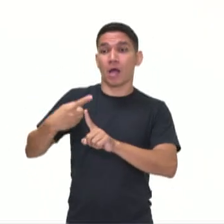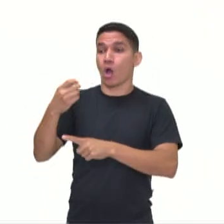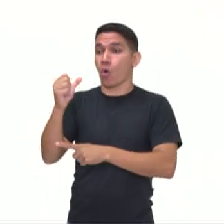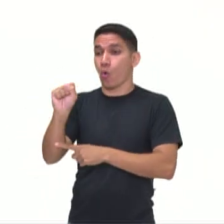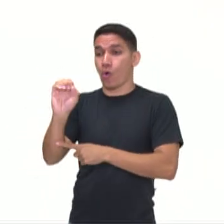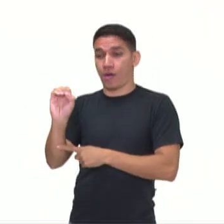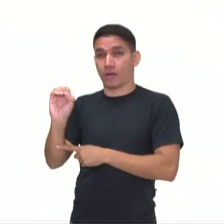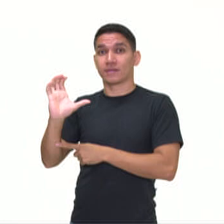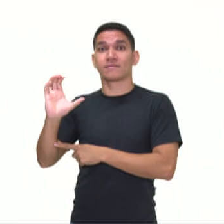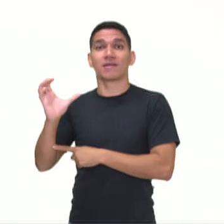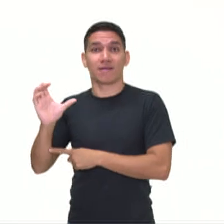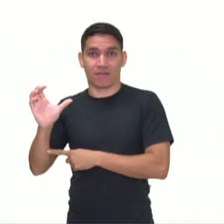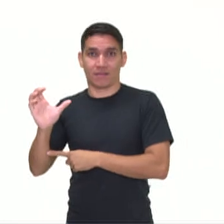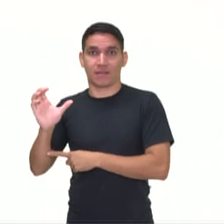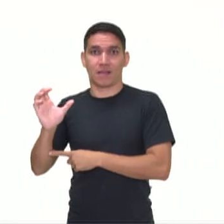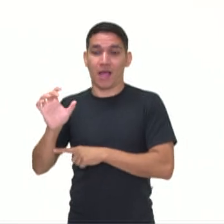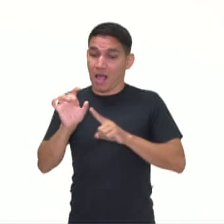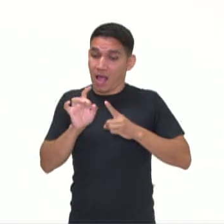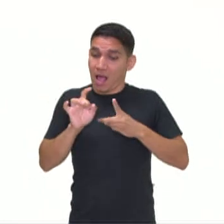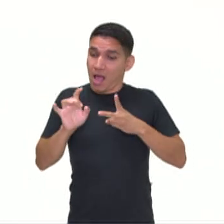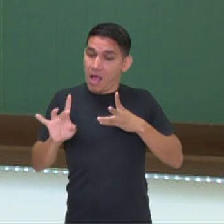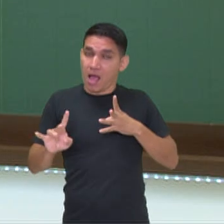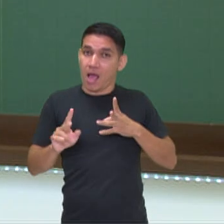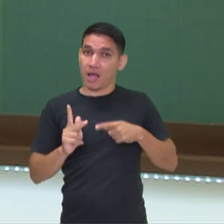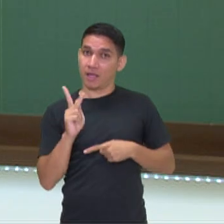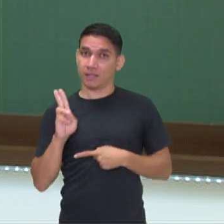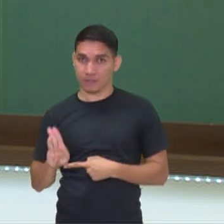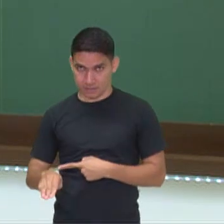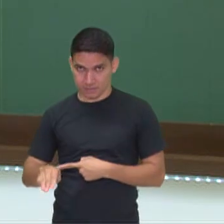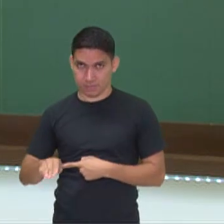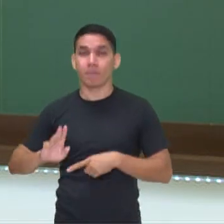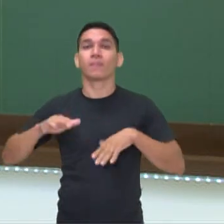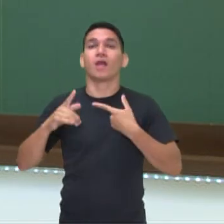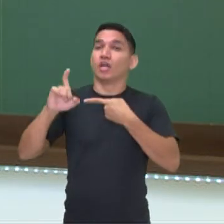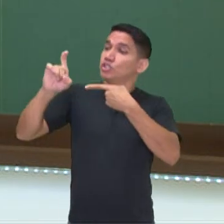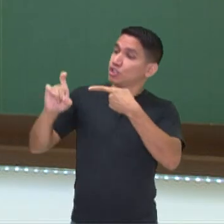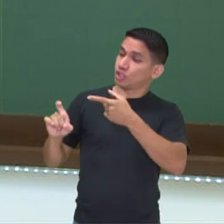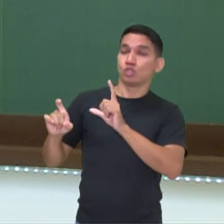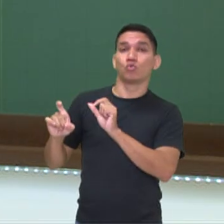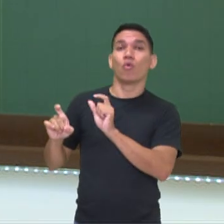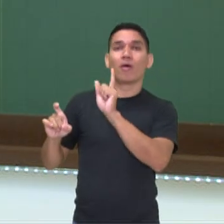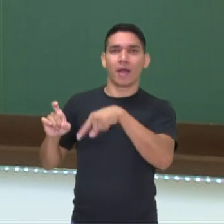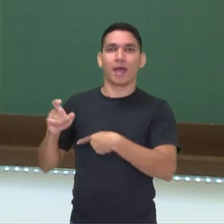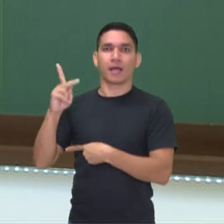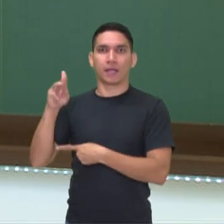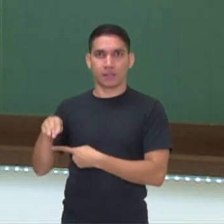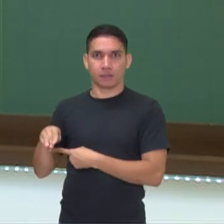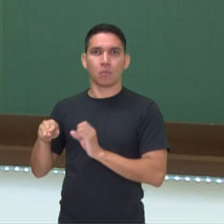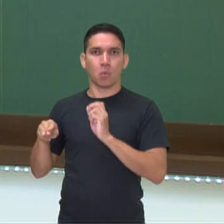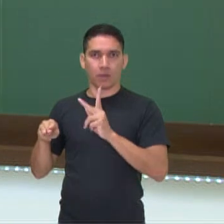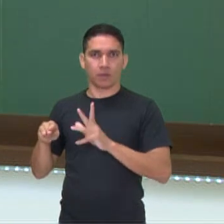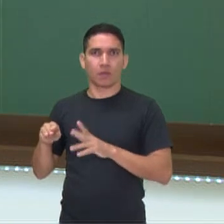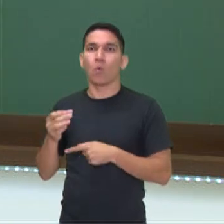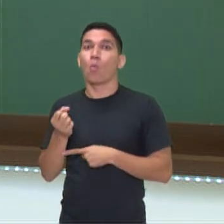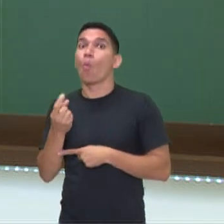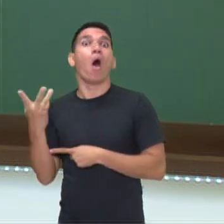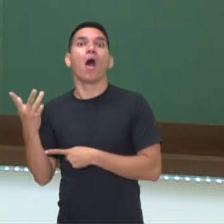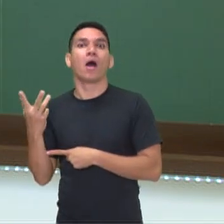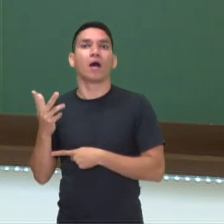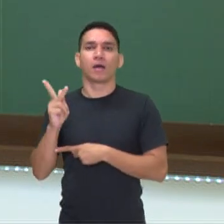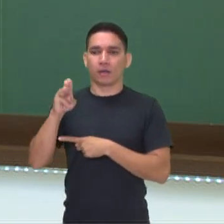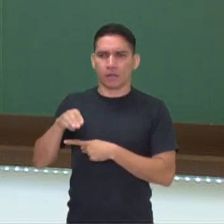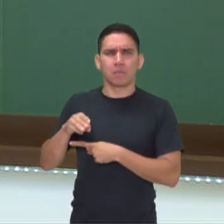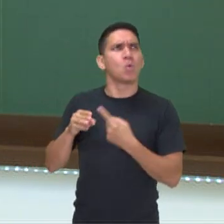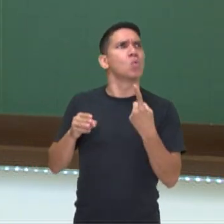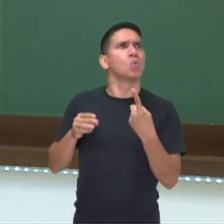centavos por quilômetro, tá vendo? Então, o X é o quilômetro, tá bom? Quantos quilômetros? Vai ser 1